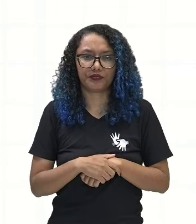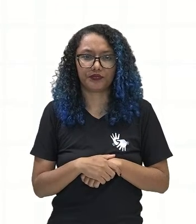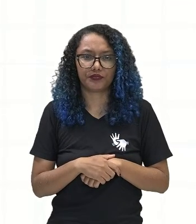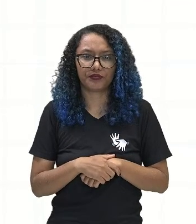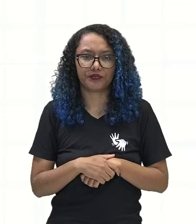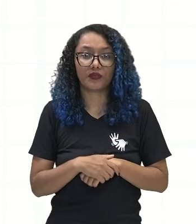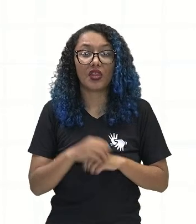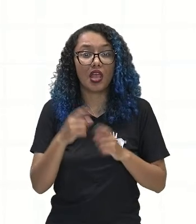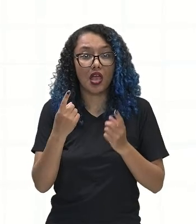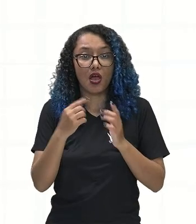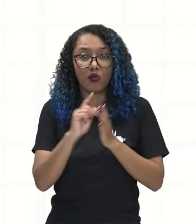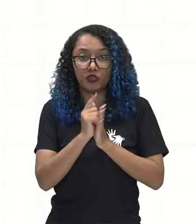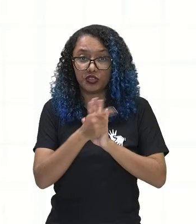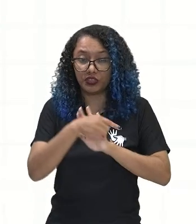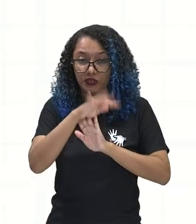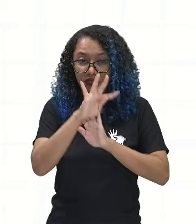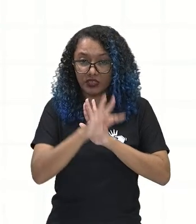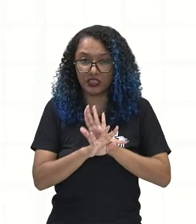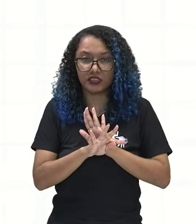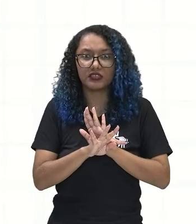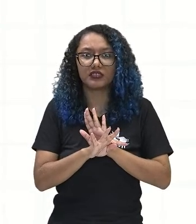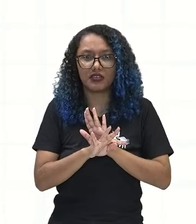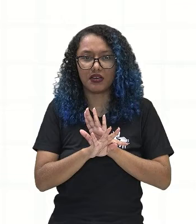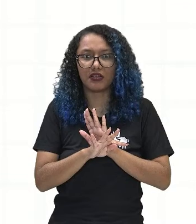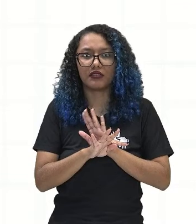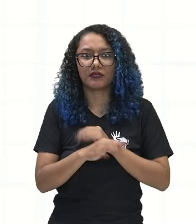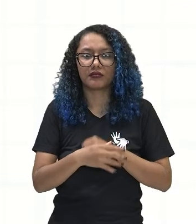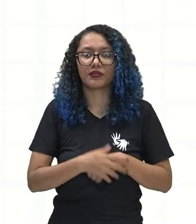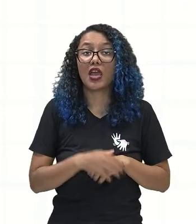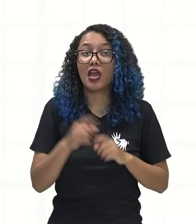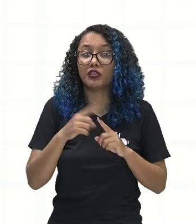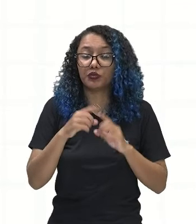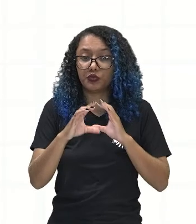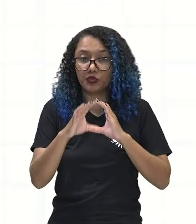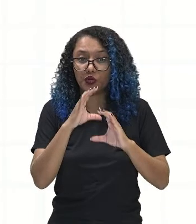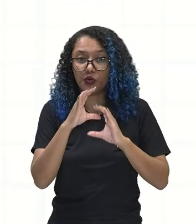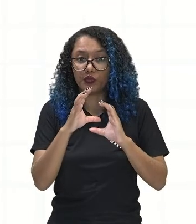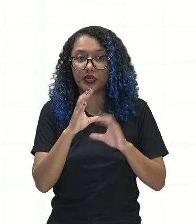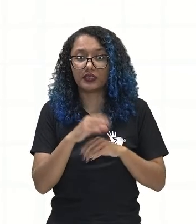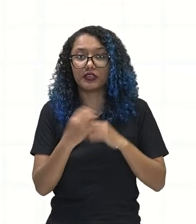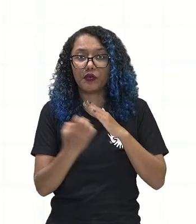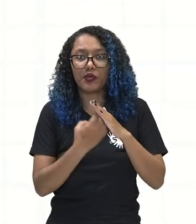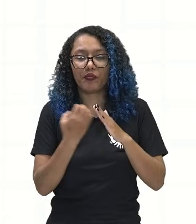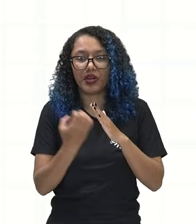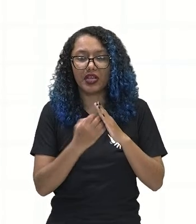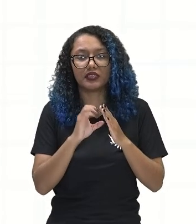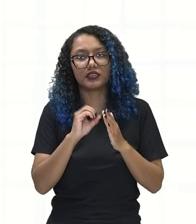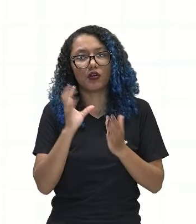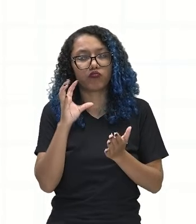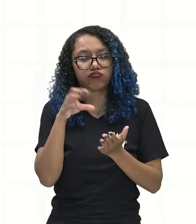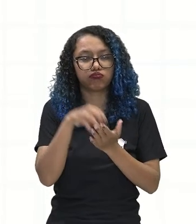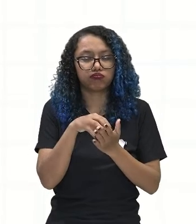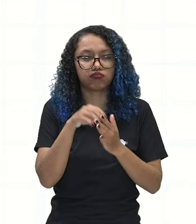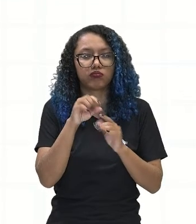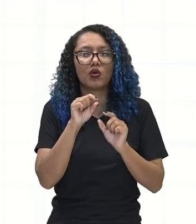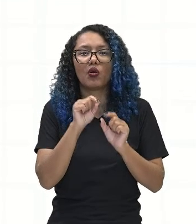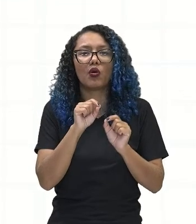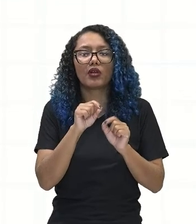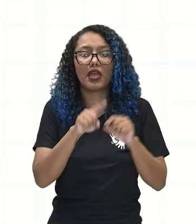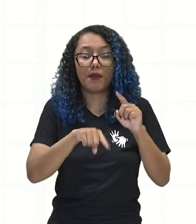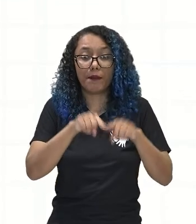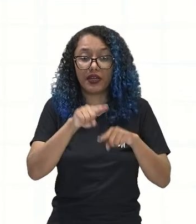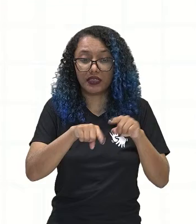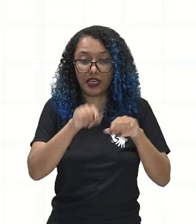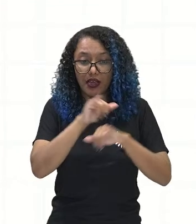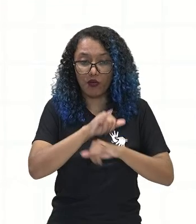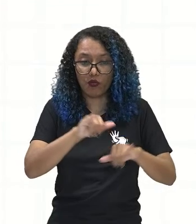uma comunicação realizada por uma empresa ou organização, né, para promover produtos, serviços